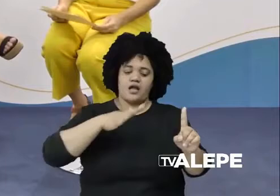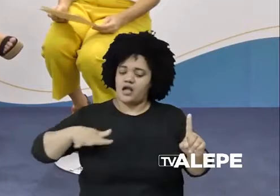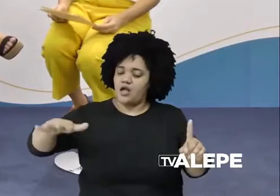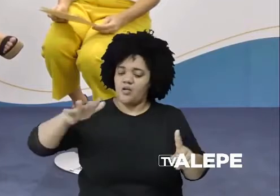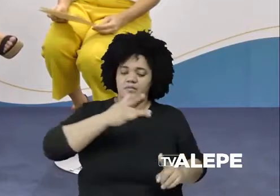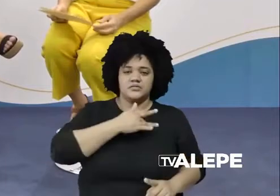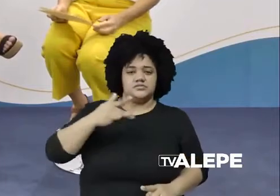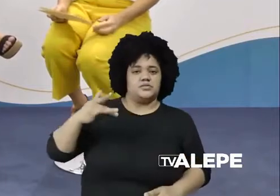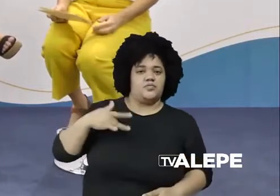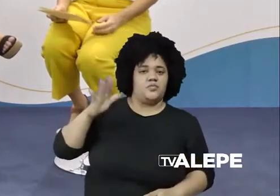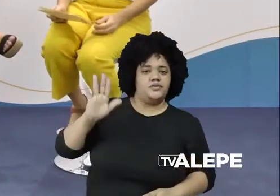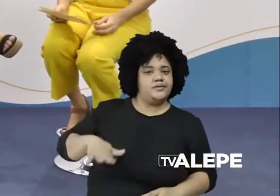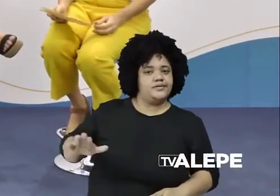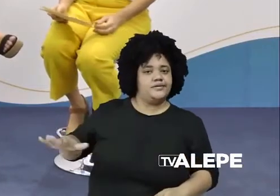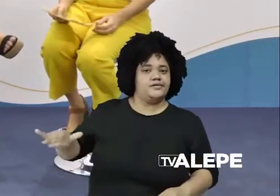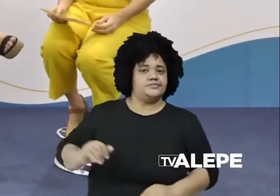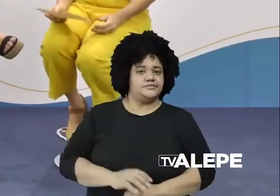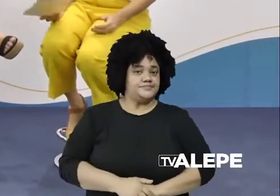criança.